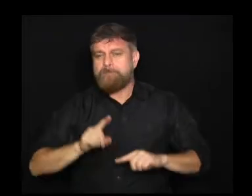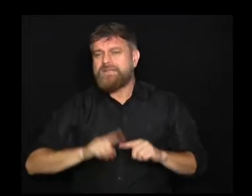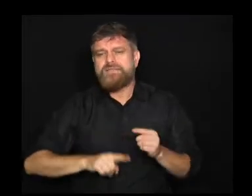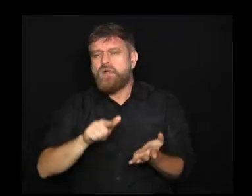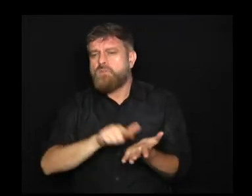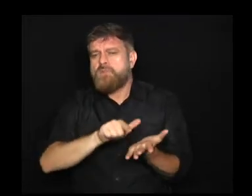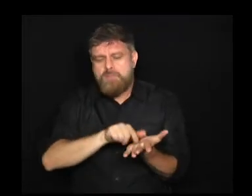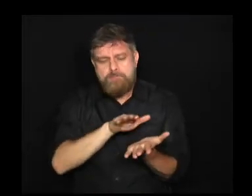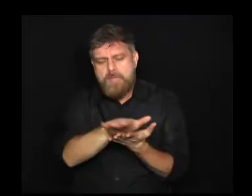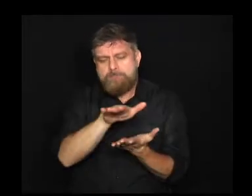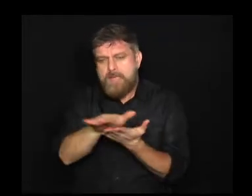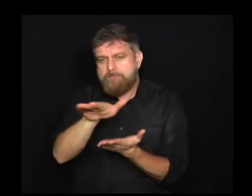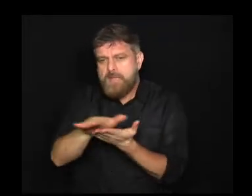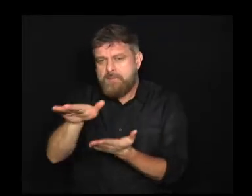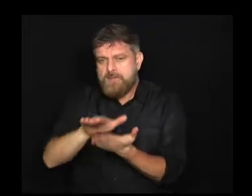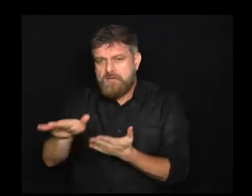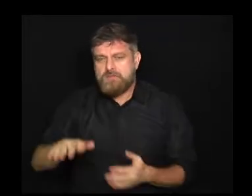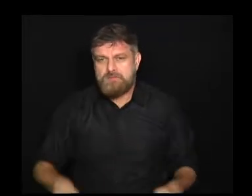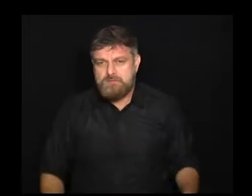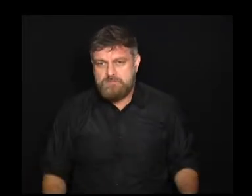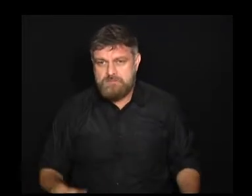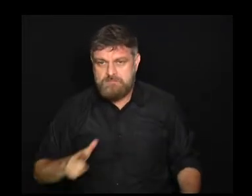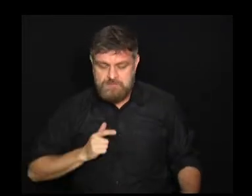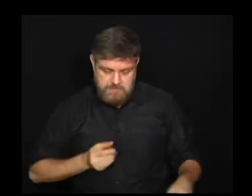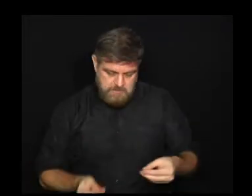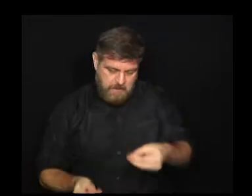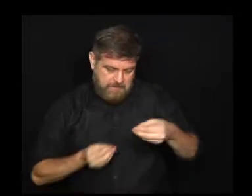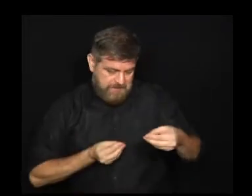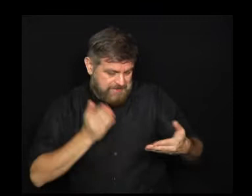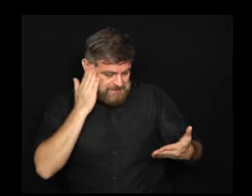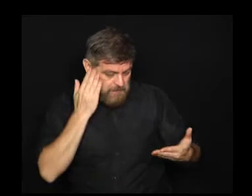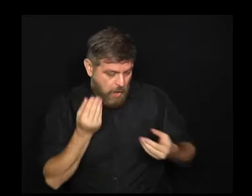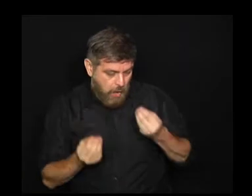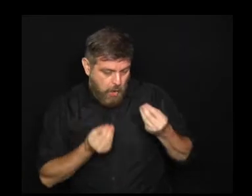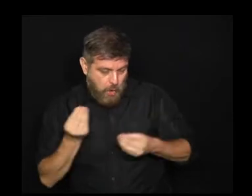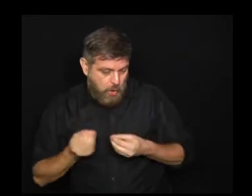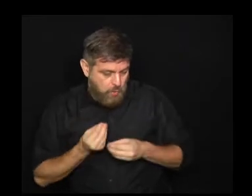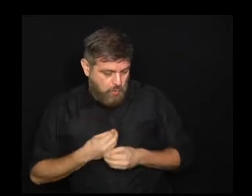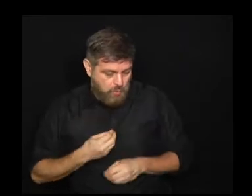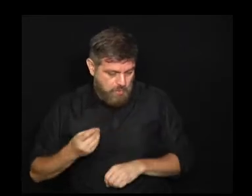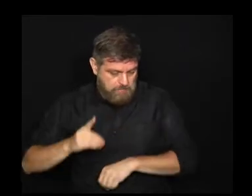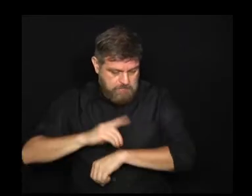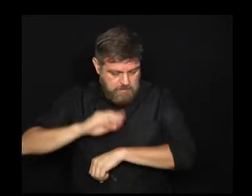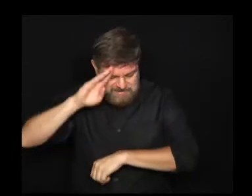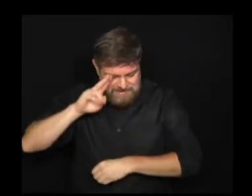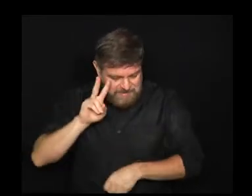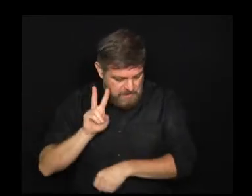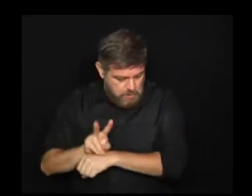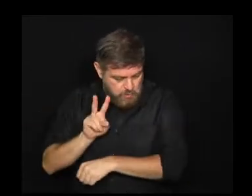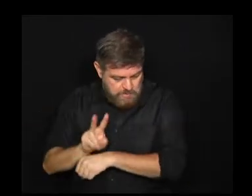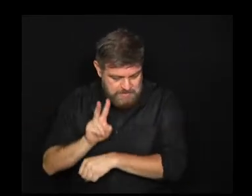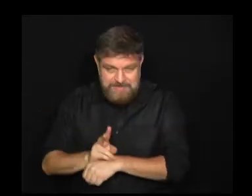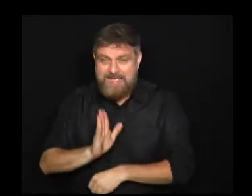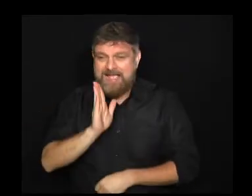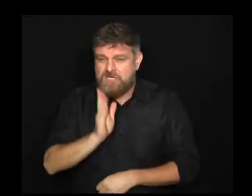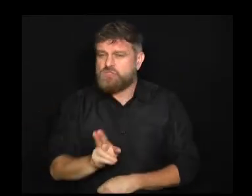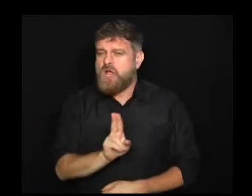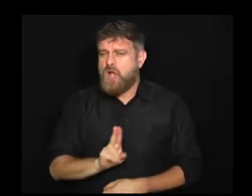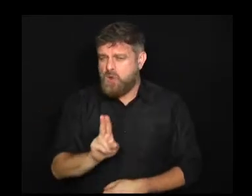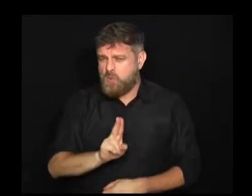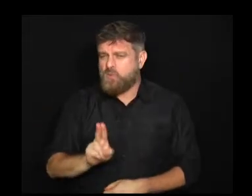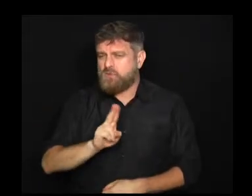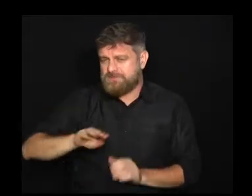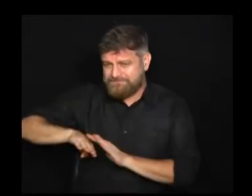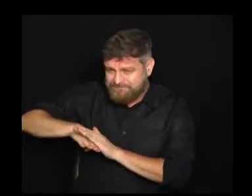é um guia de manejo clínico da dengue, é uma coisa bem que a gente já usa há bastante